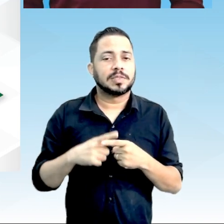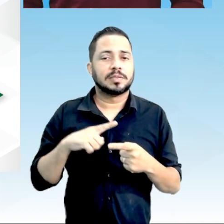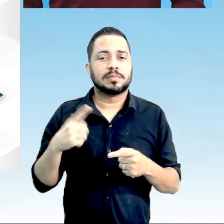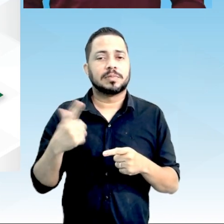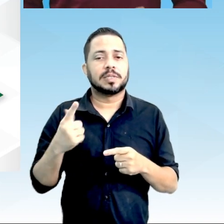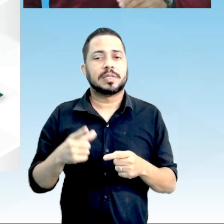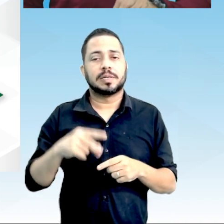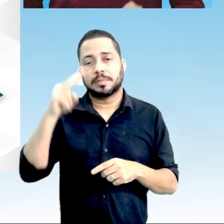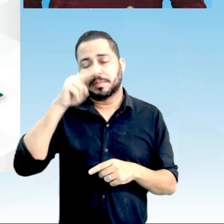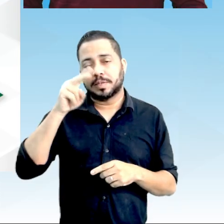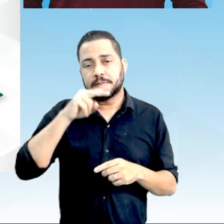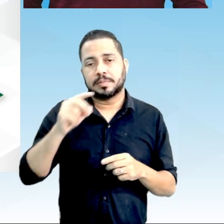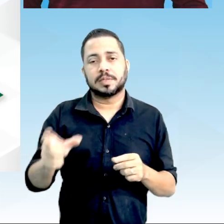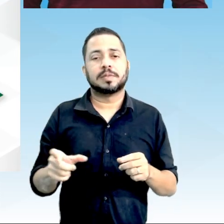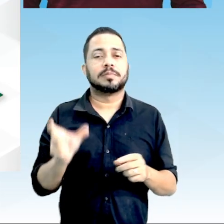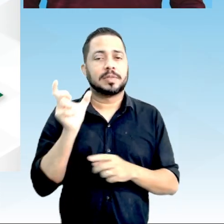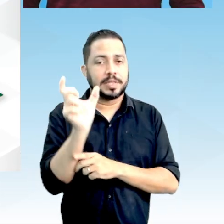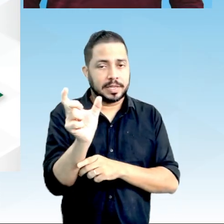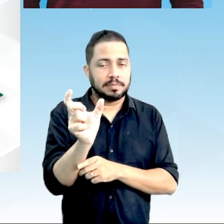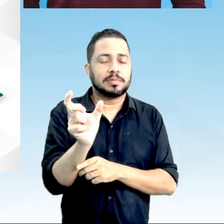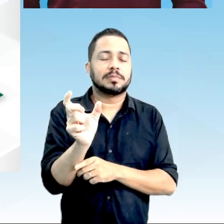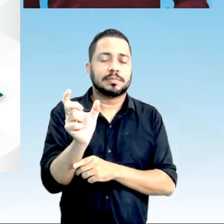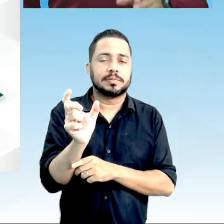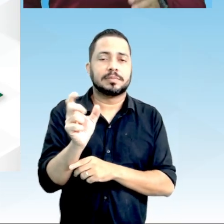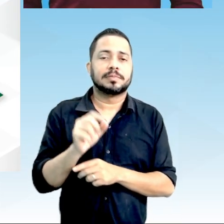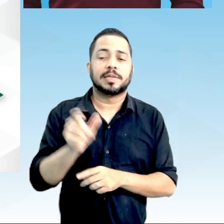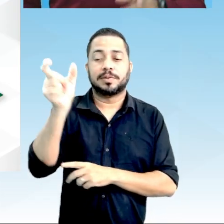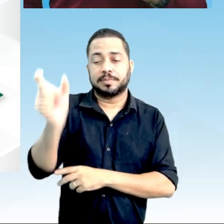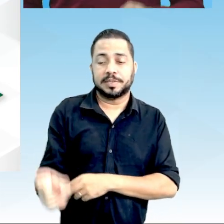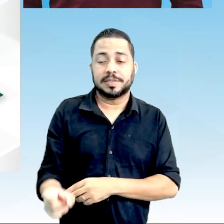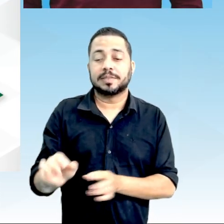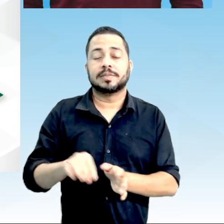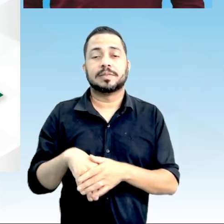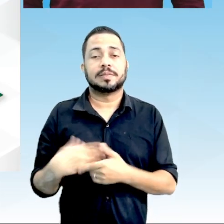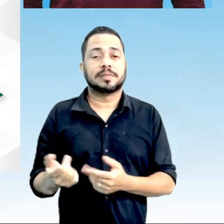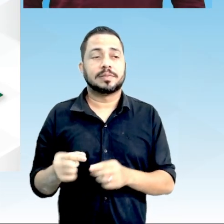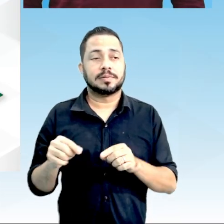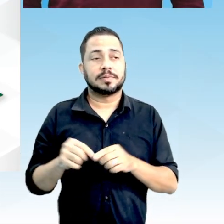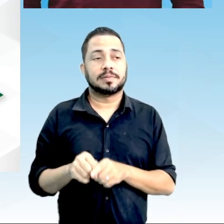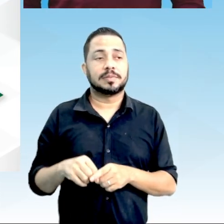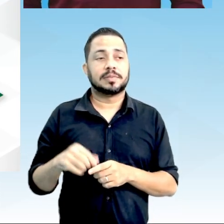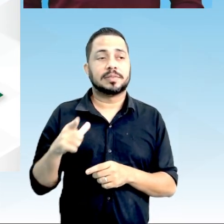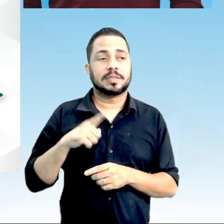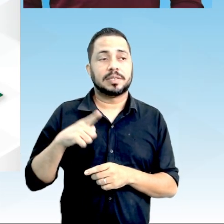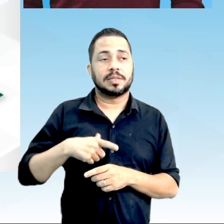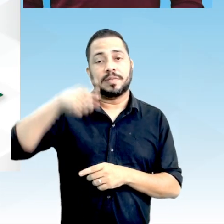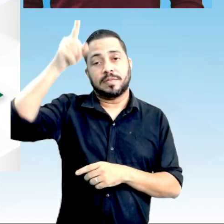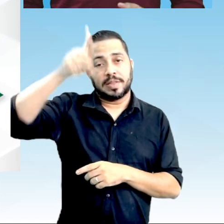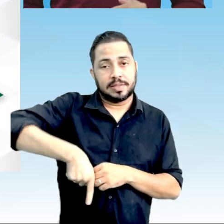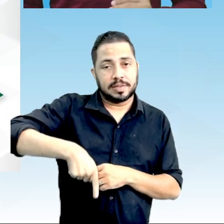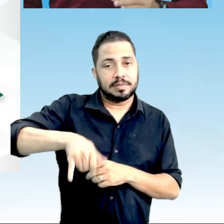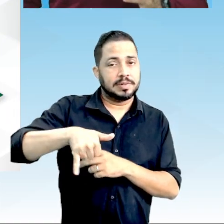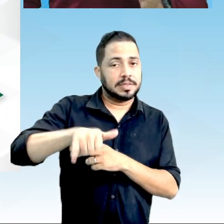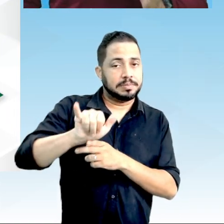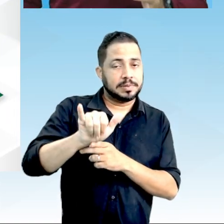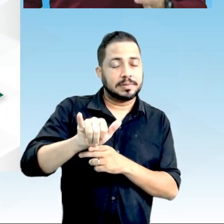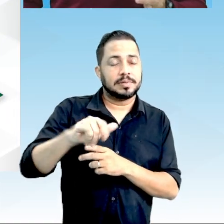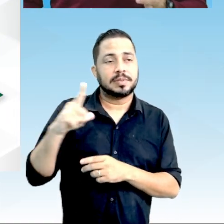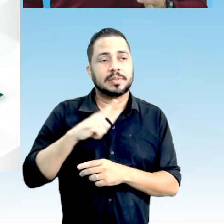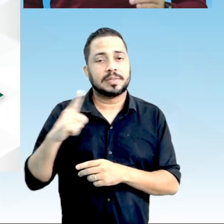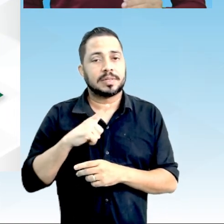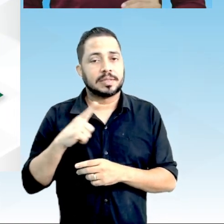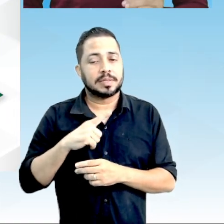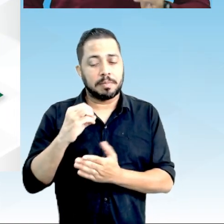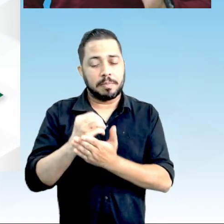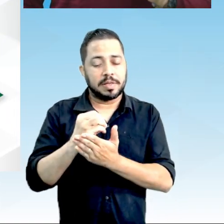termo para o objeto, ok? E aí, na vertical, no Y, nós vamos ter da partir